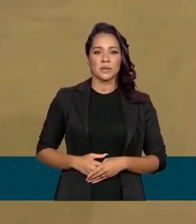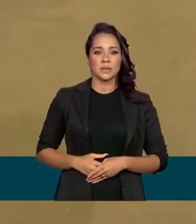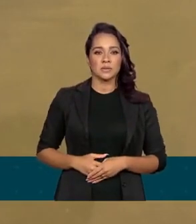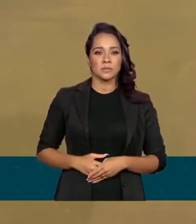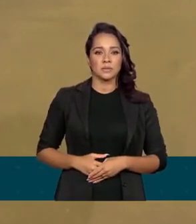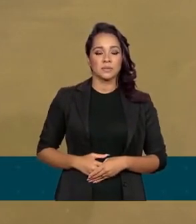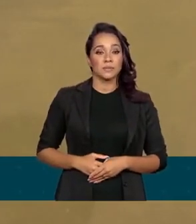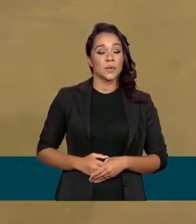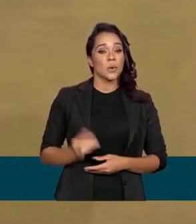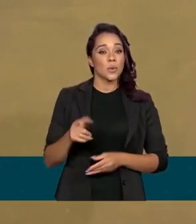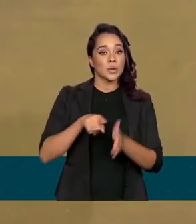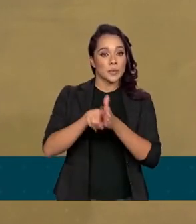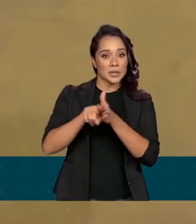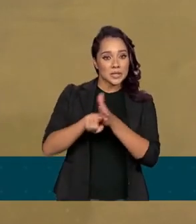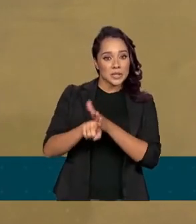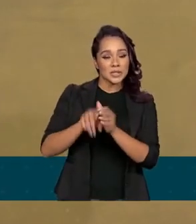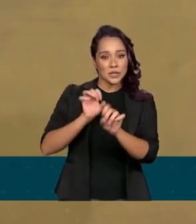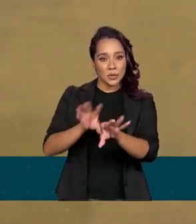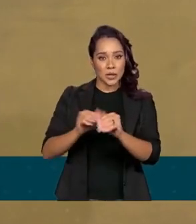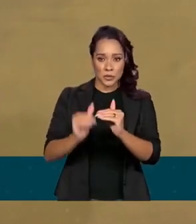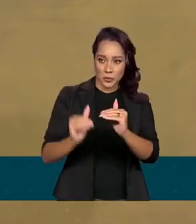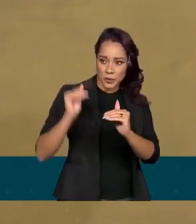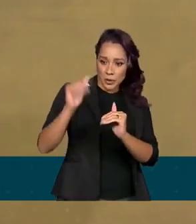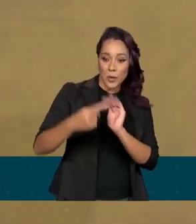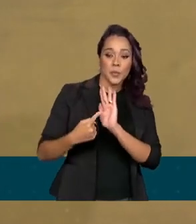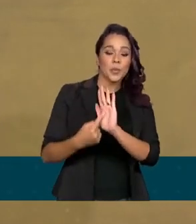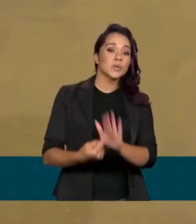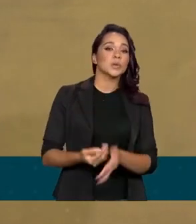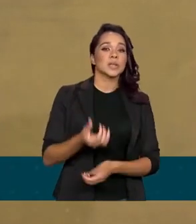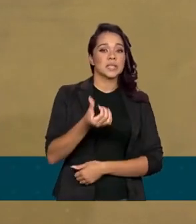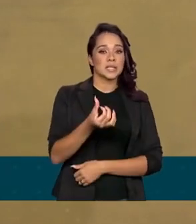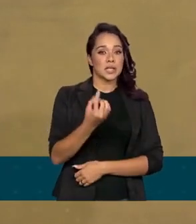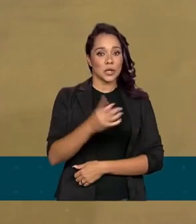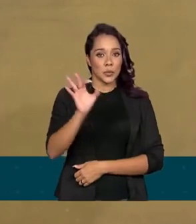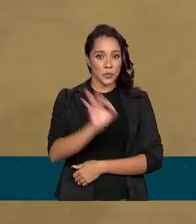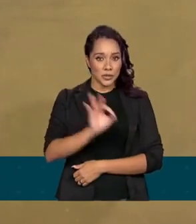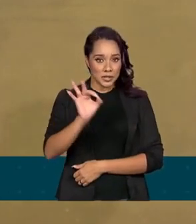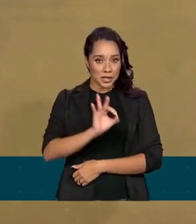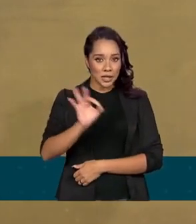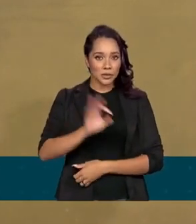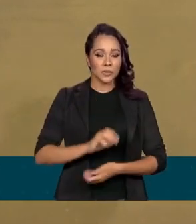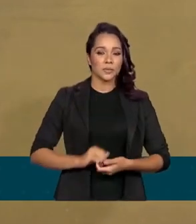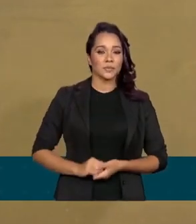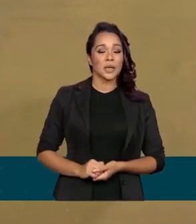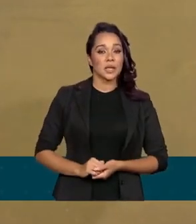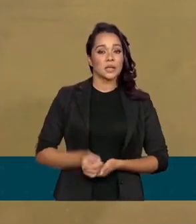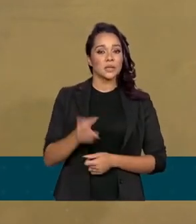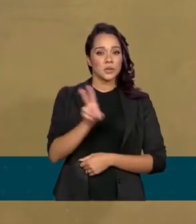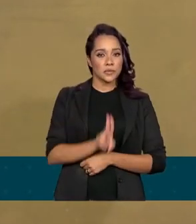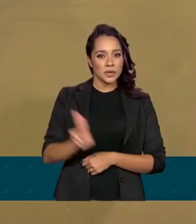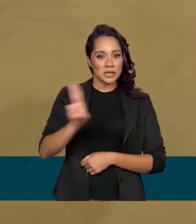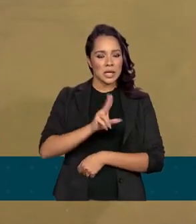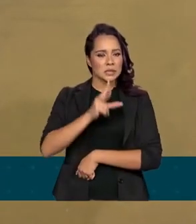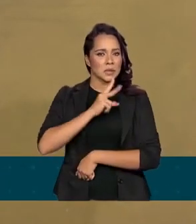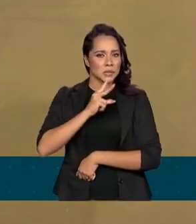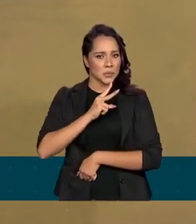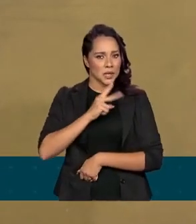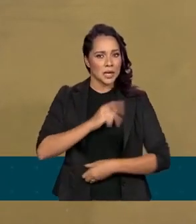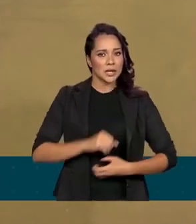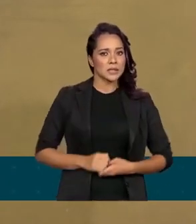O censo da educação superior mostrou que 61% das universidades